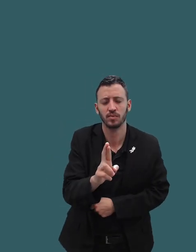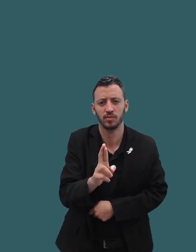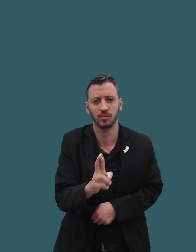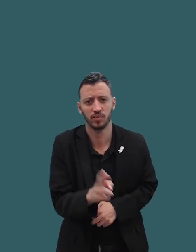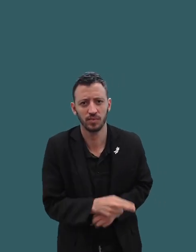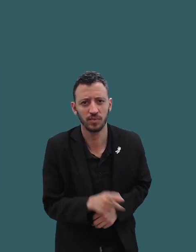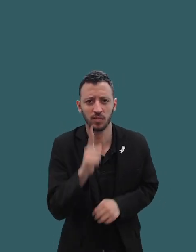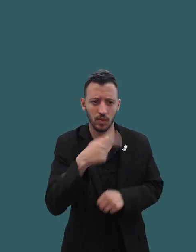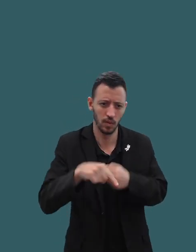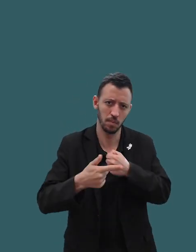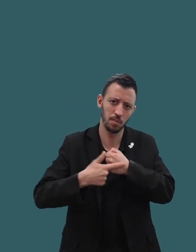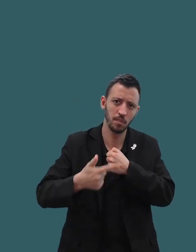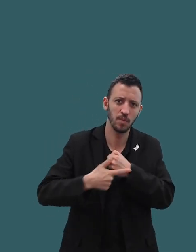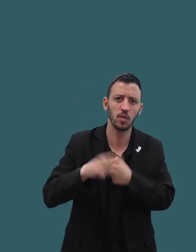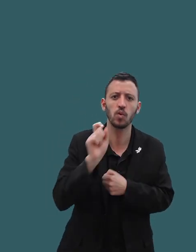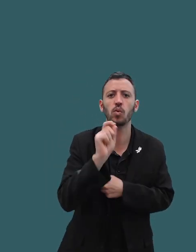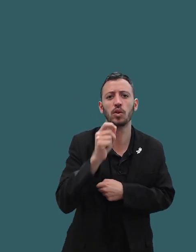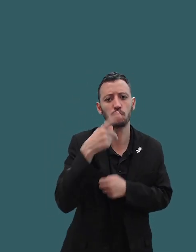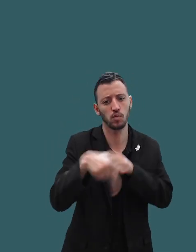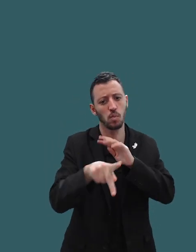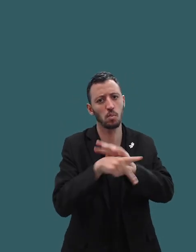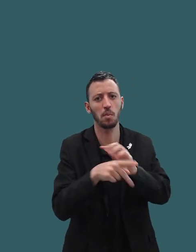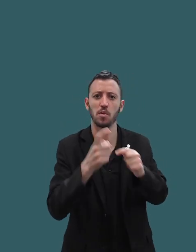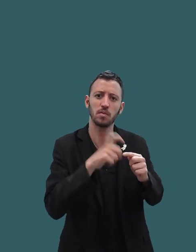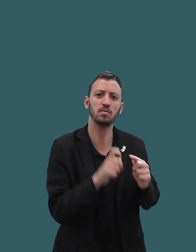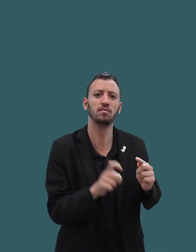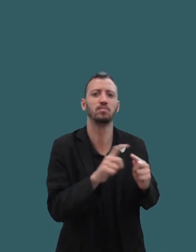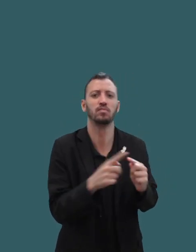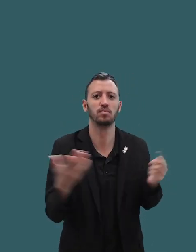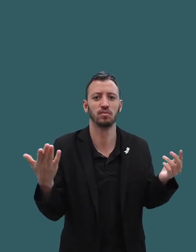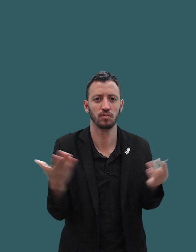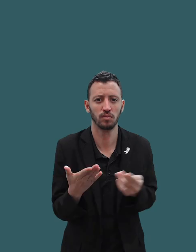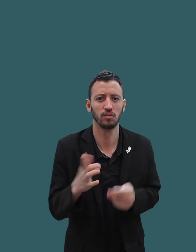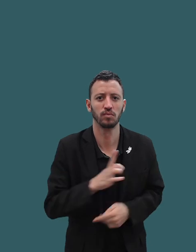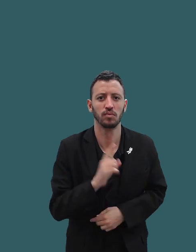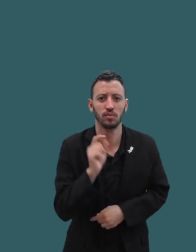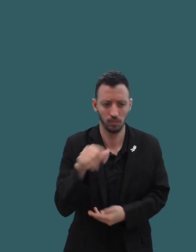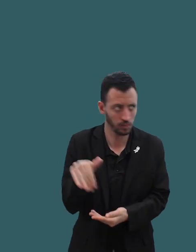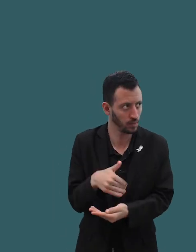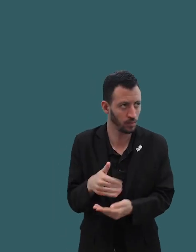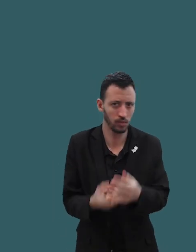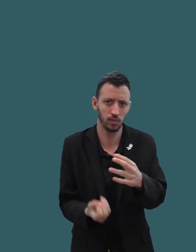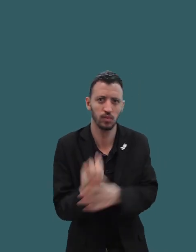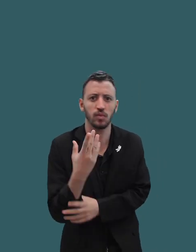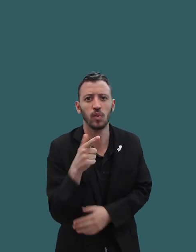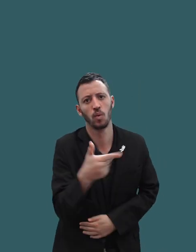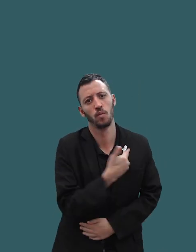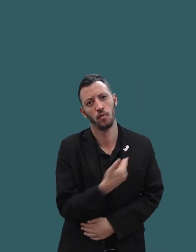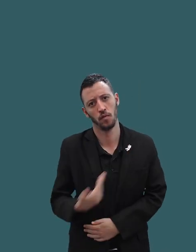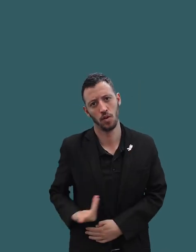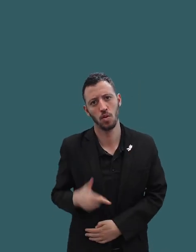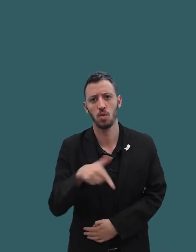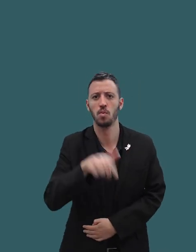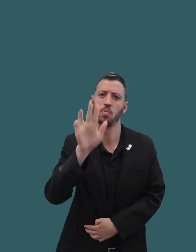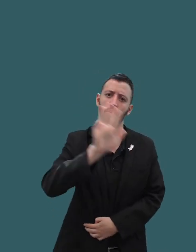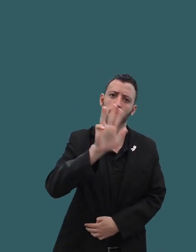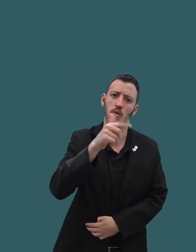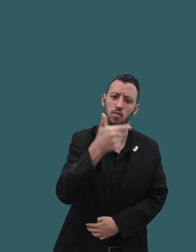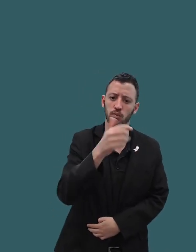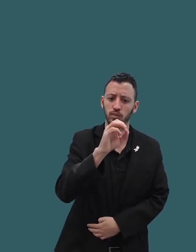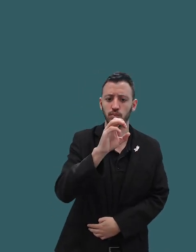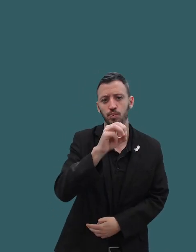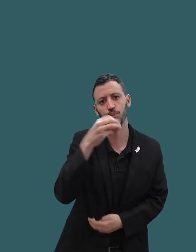seu papel e ao seu objetivo. E agora, com essa secretaria nasceu com o governo do Lula, em